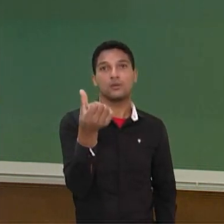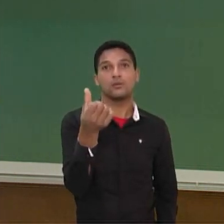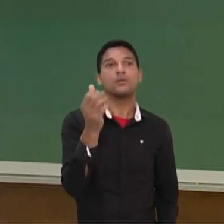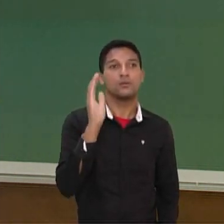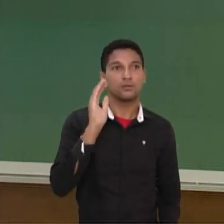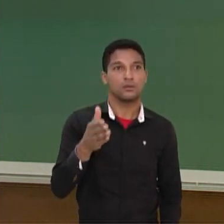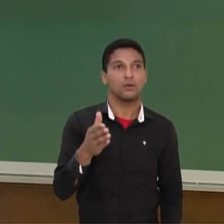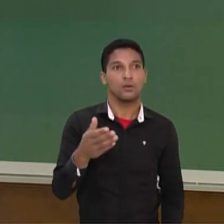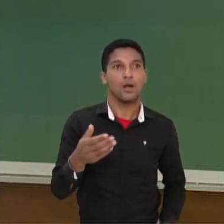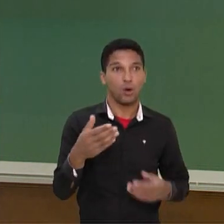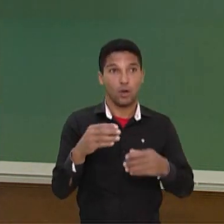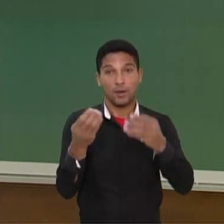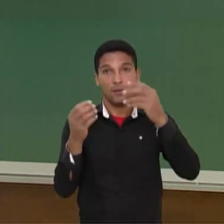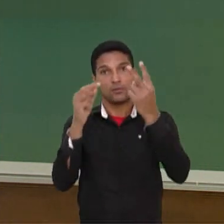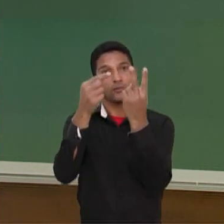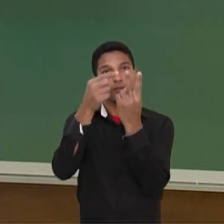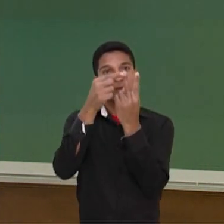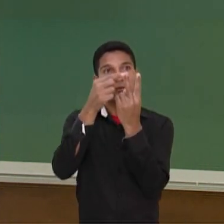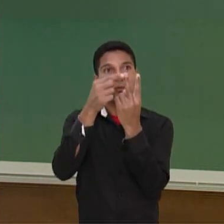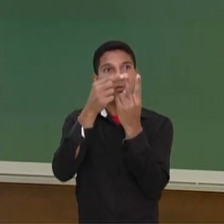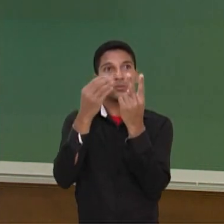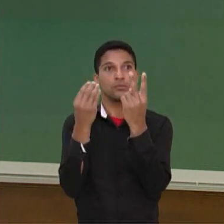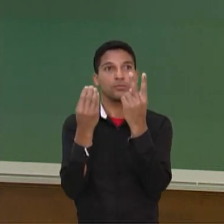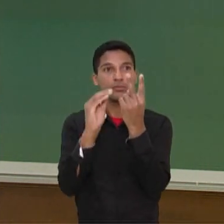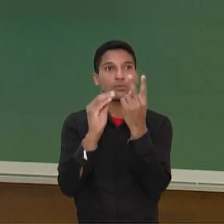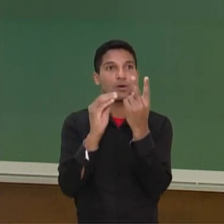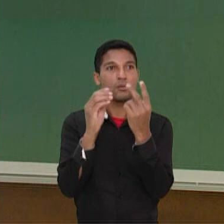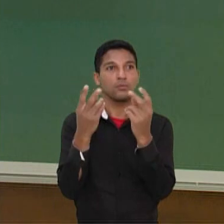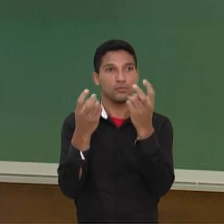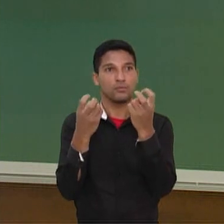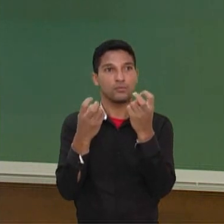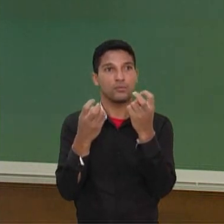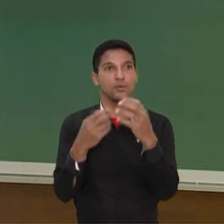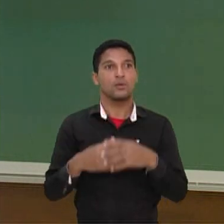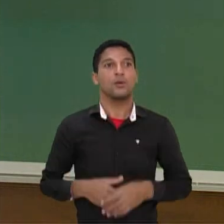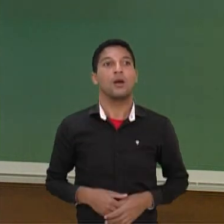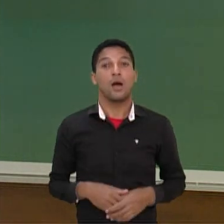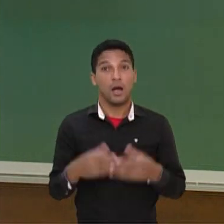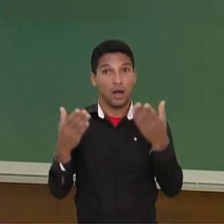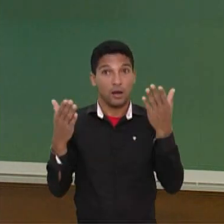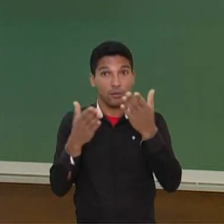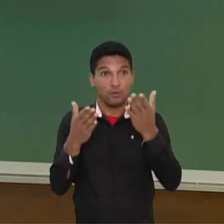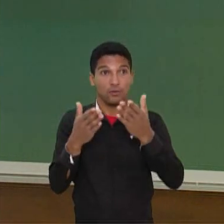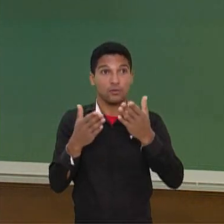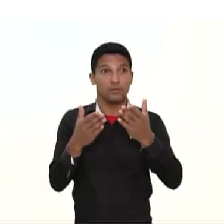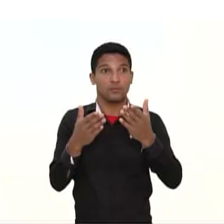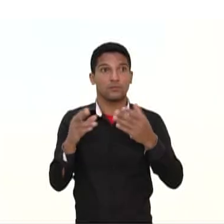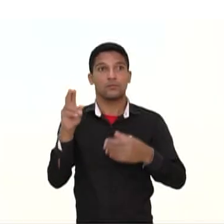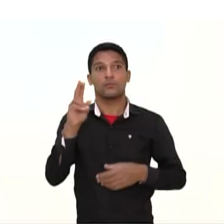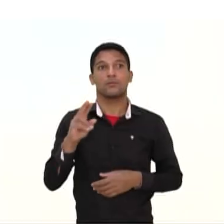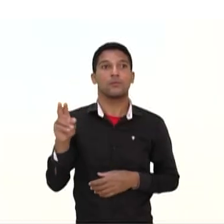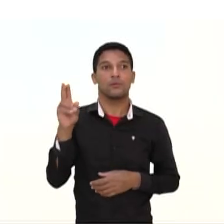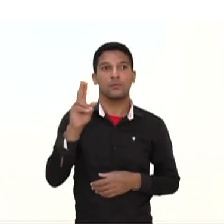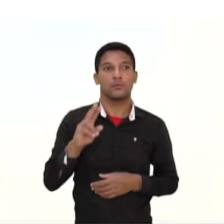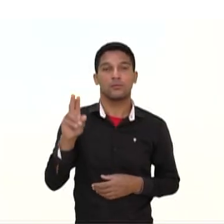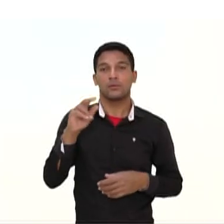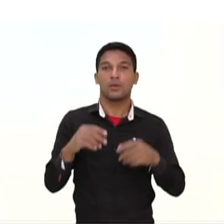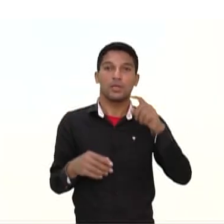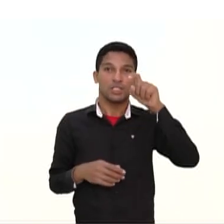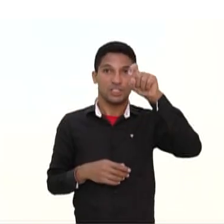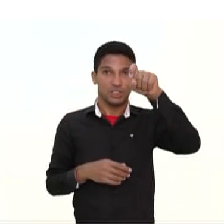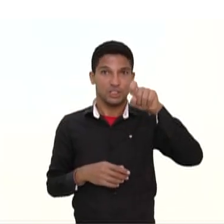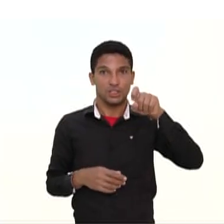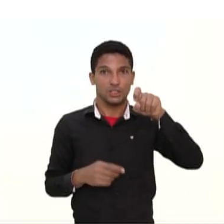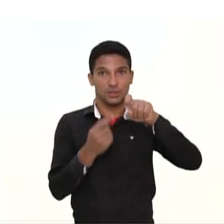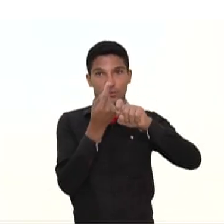vezes 1 é 2, está ali, e daqui a gente pode calcular o x1 e o x2. Né? O x1, você utilizando o mais, né? Aqui